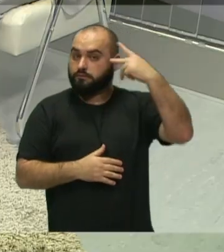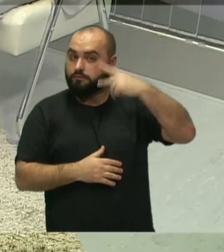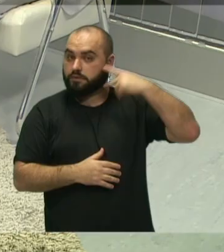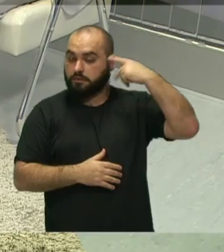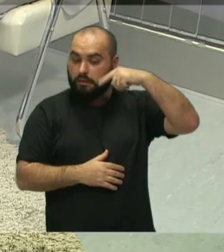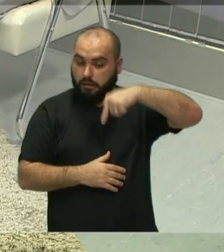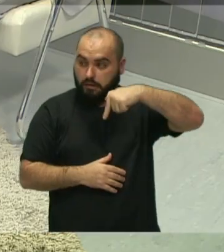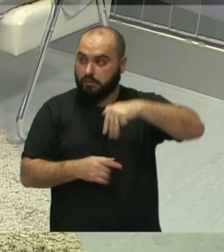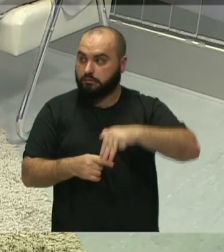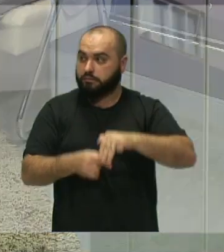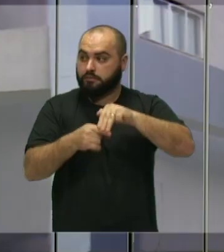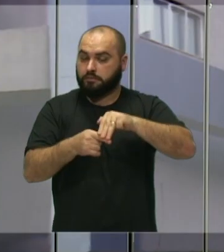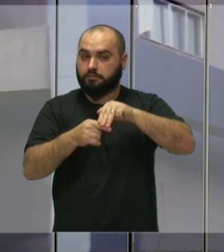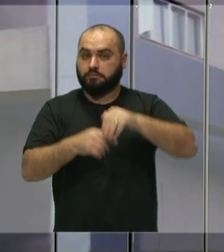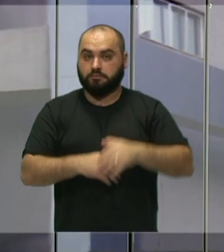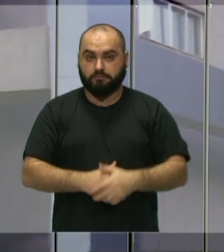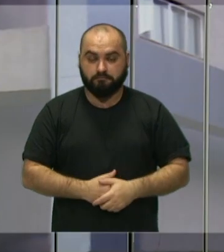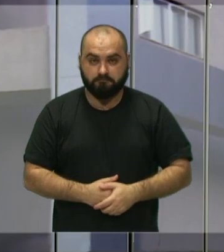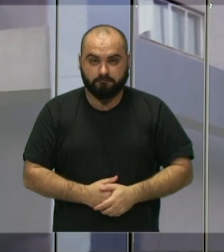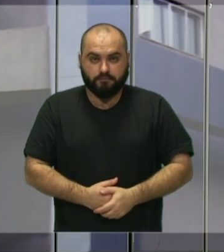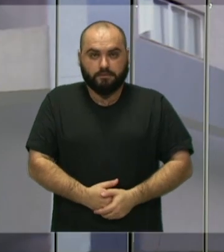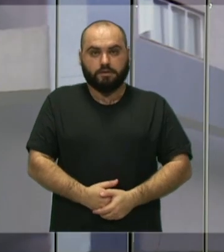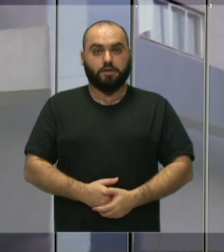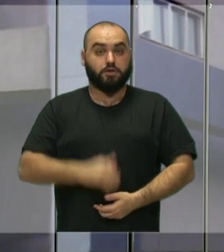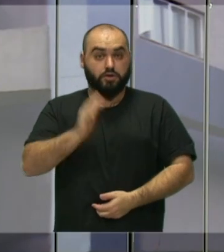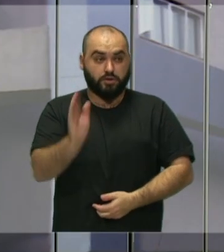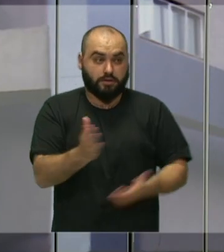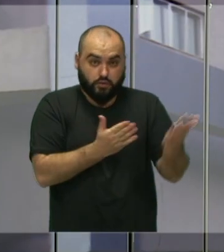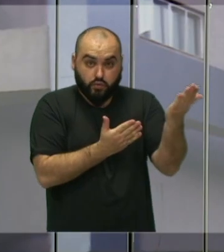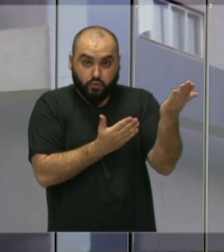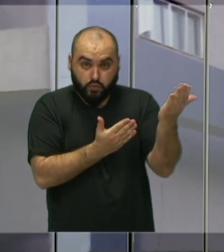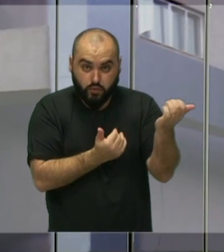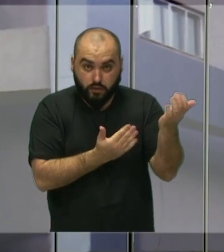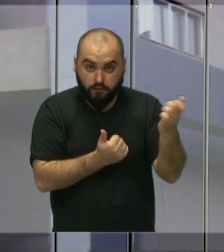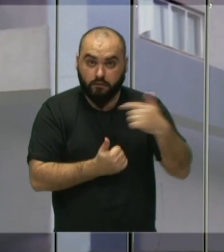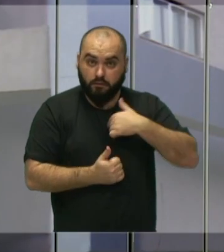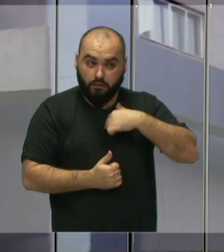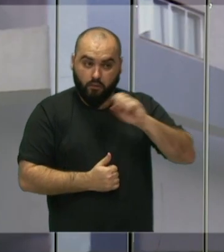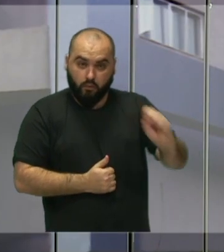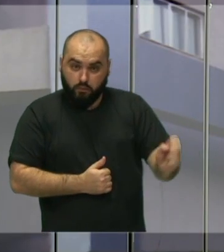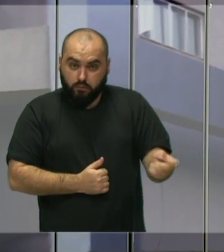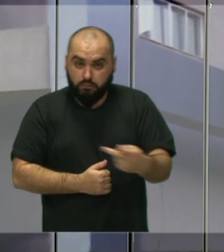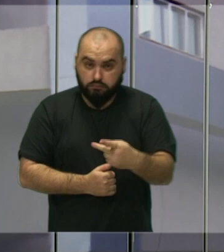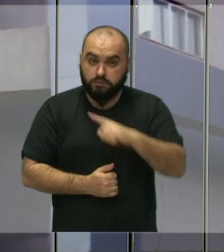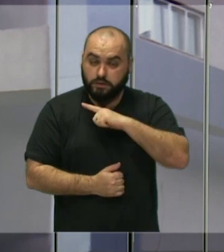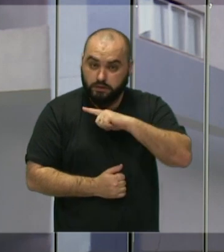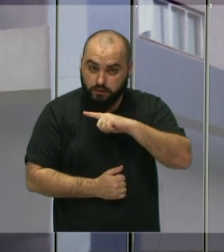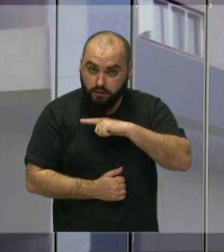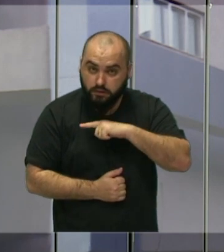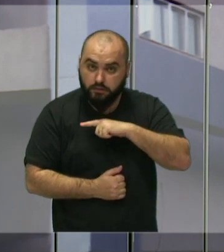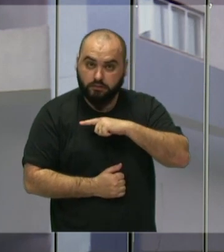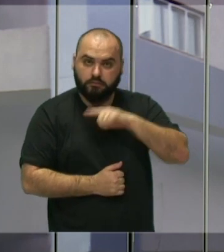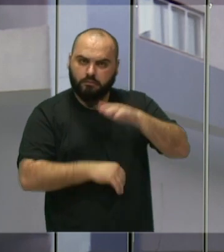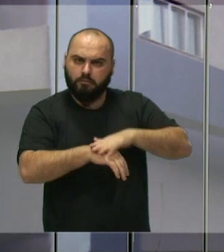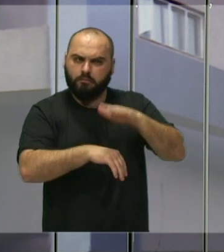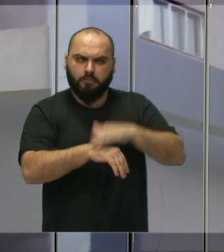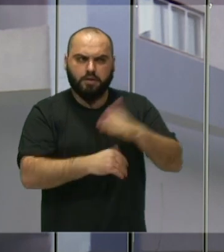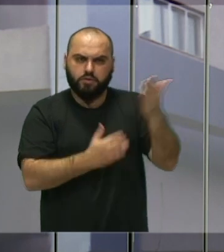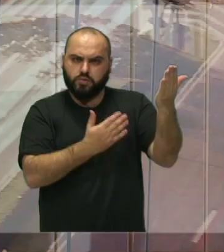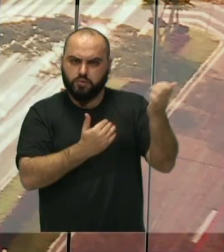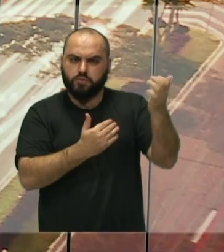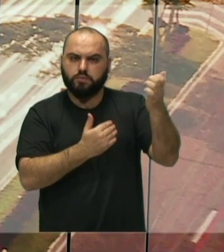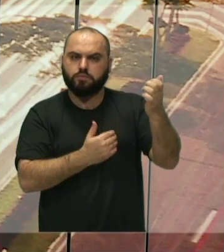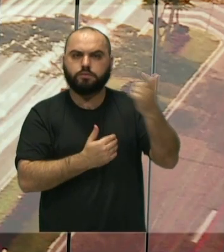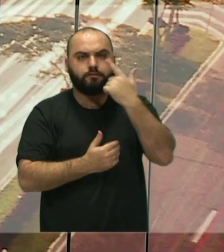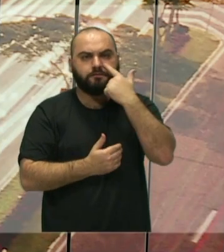município. Na condição de jovem, tendo esta oportunidade como parlamentar mais jovem da cidade, eu vejo que